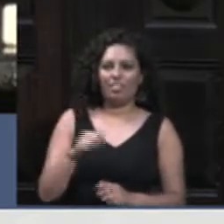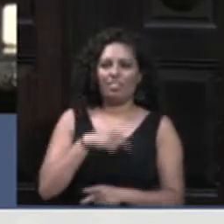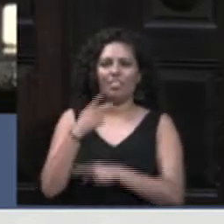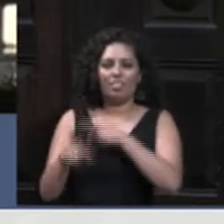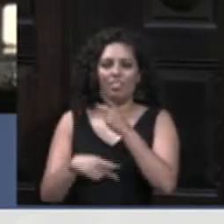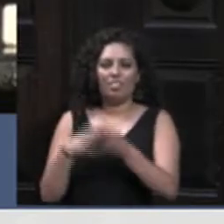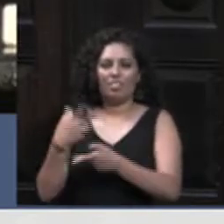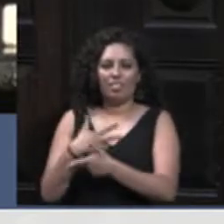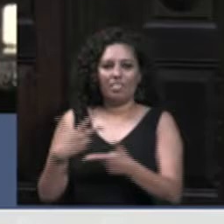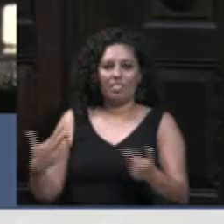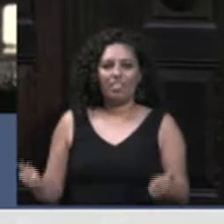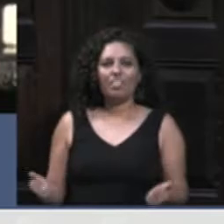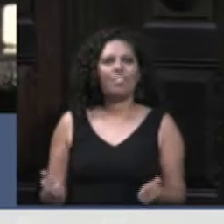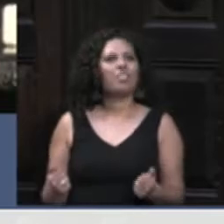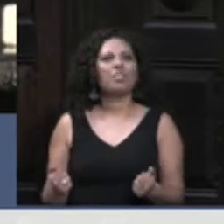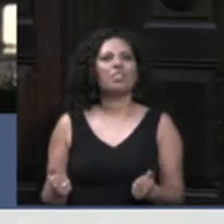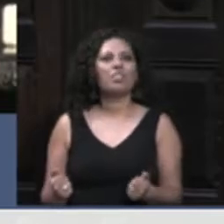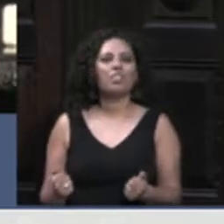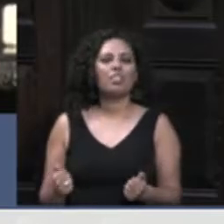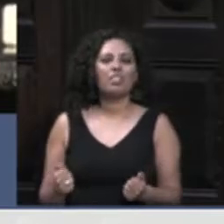Síndrome